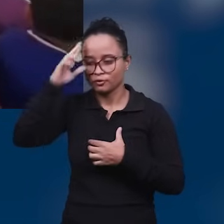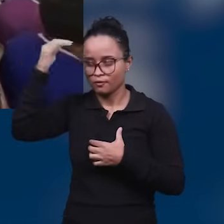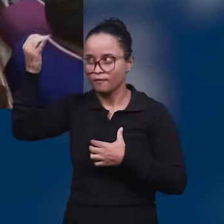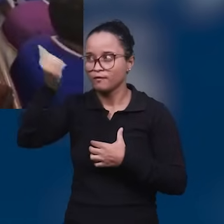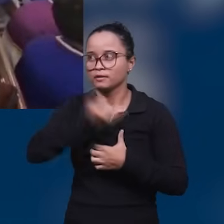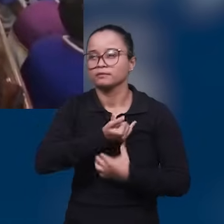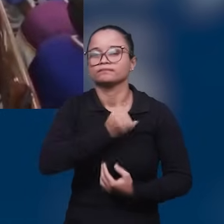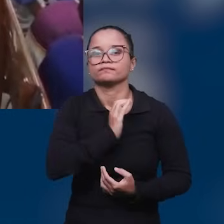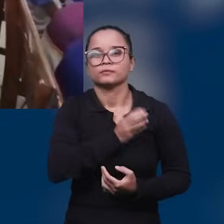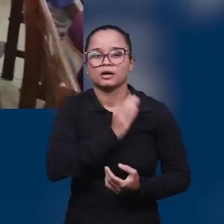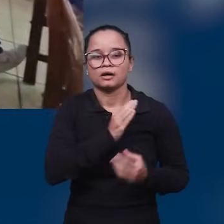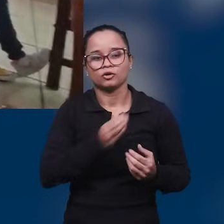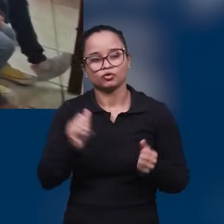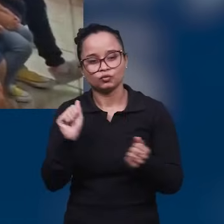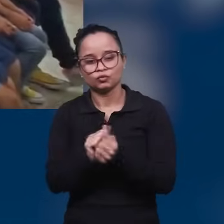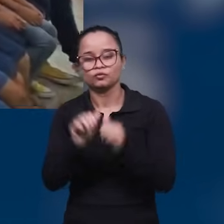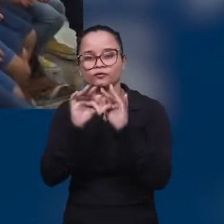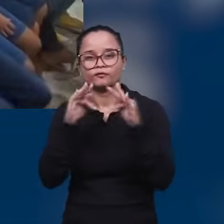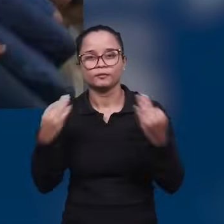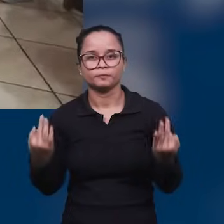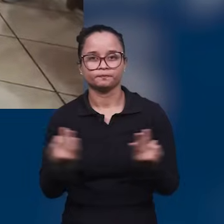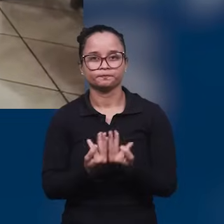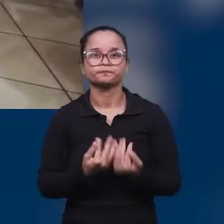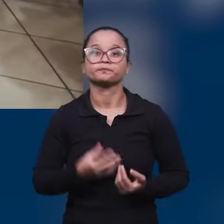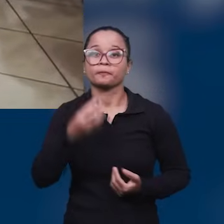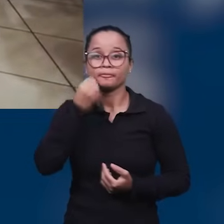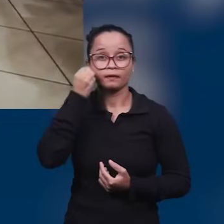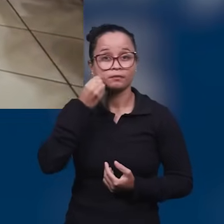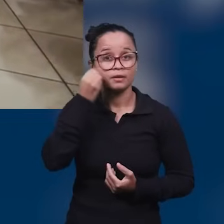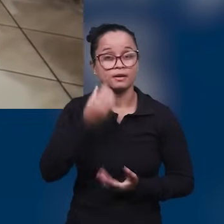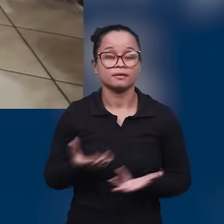da escola também tiveram a oportunidade de